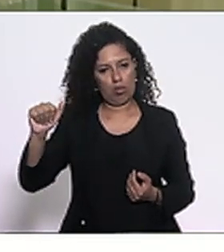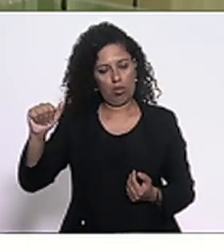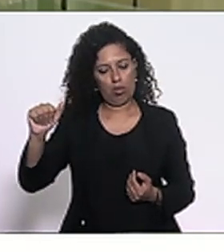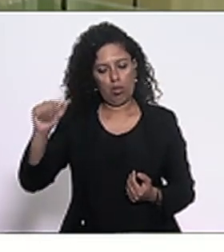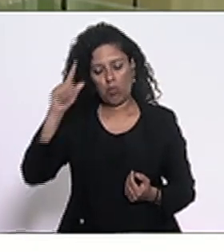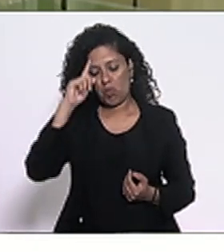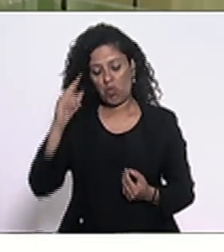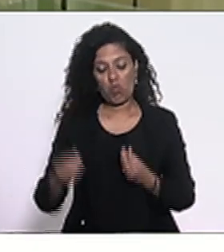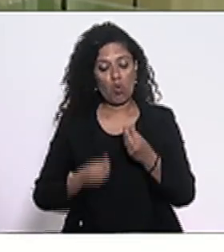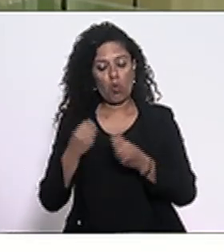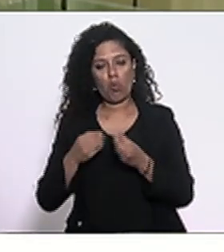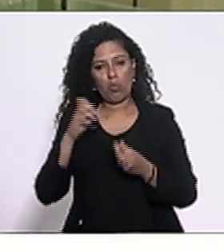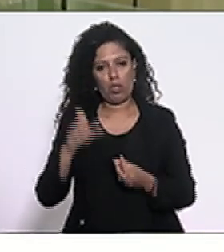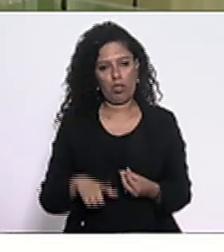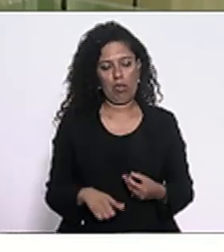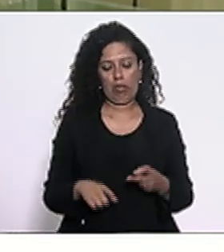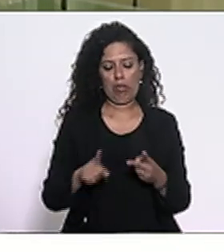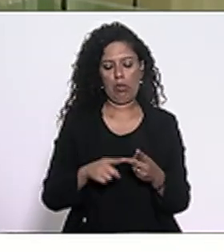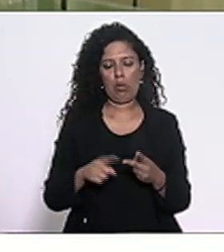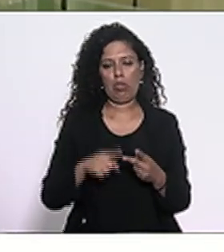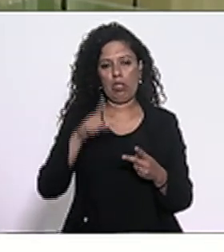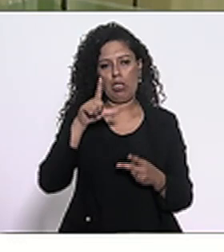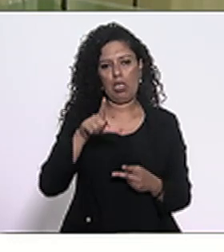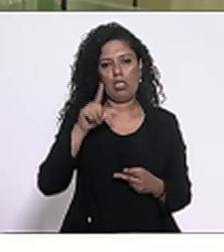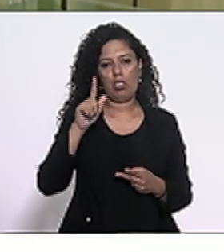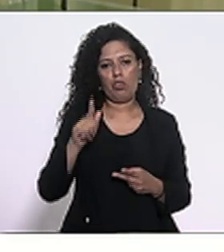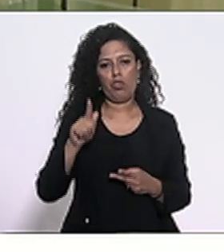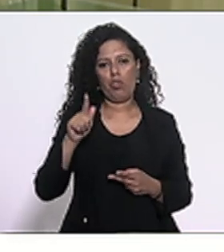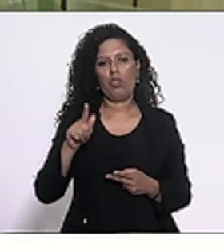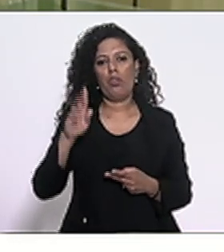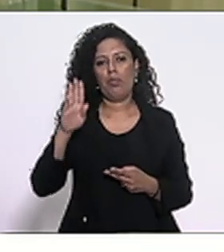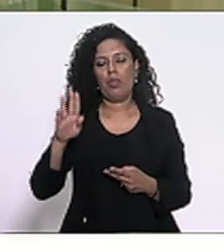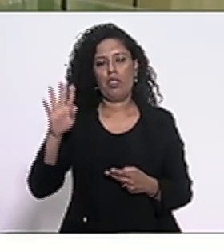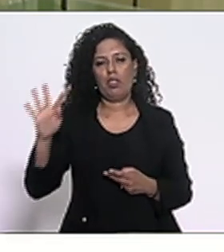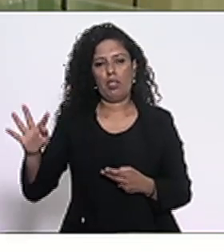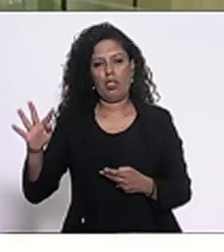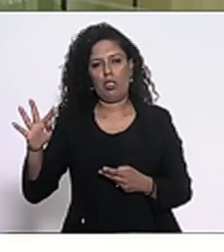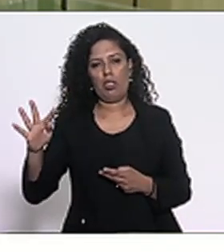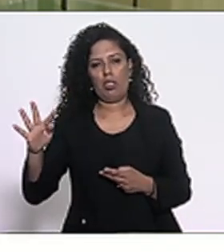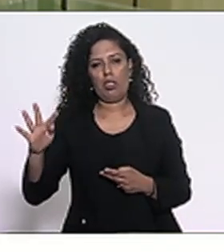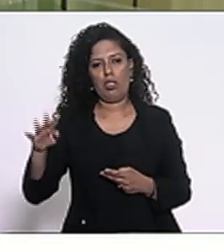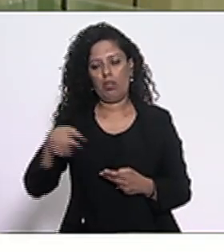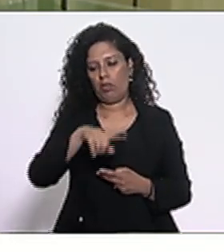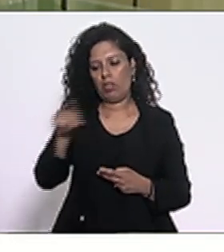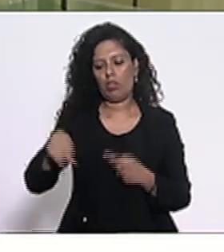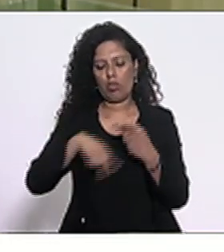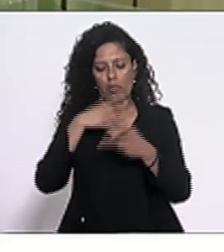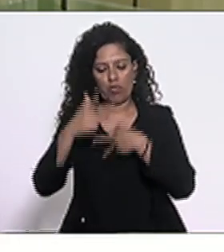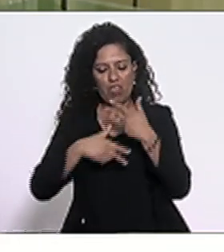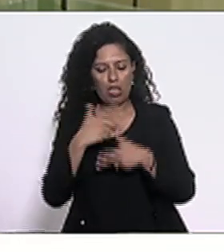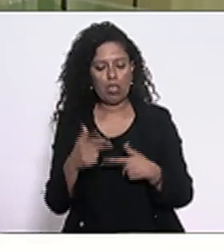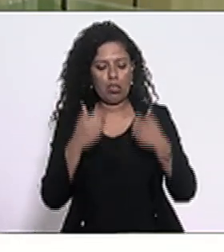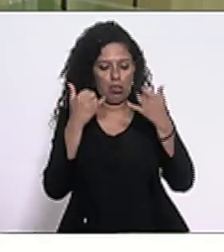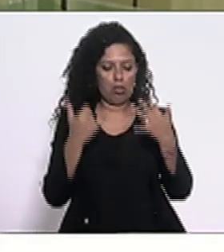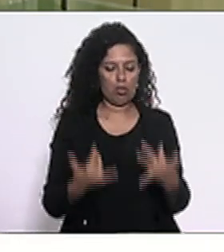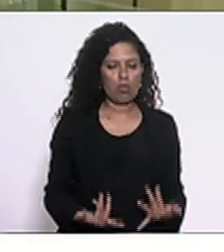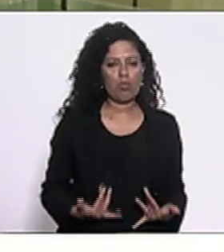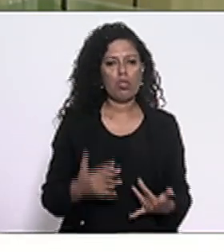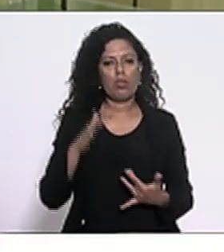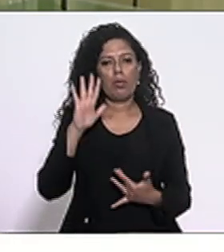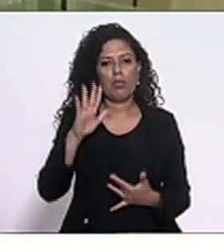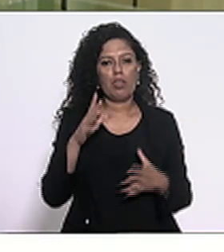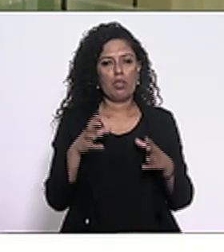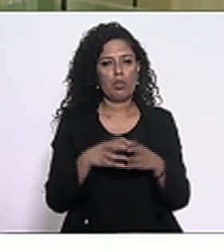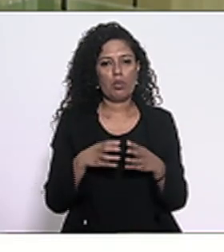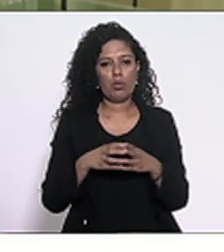Como está o tema do LGPD, eu vejo que vocês estão fazendo um ciclo de palestras e tudo mais, mas o Proderj tem que